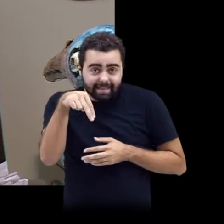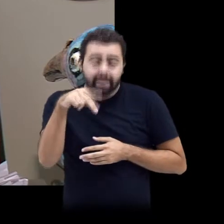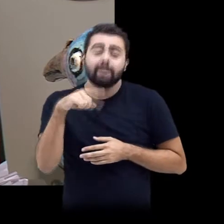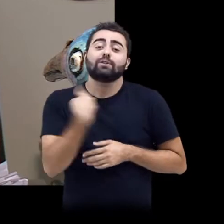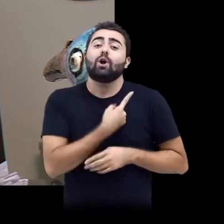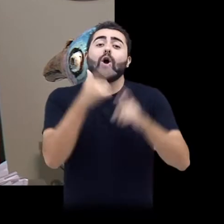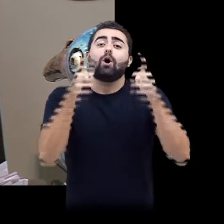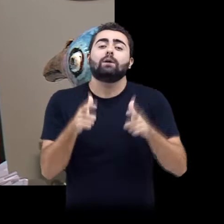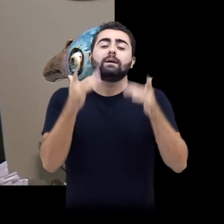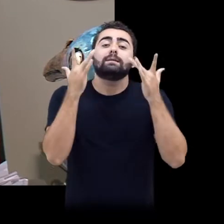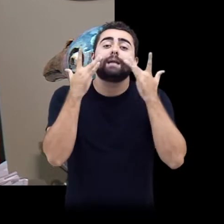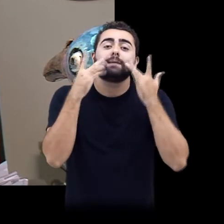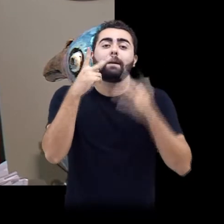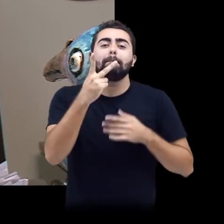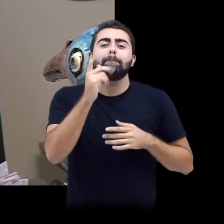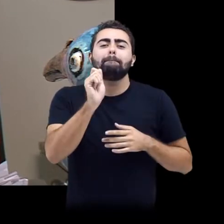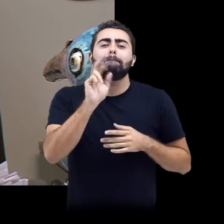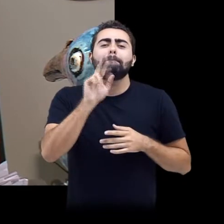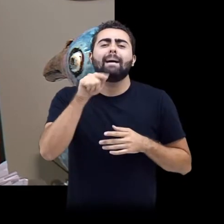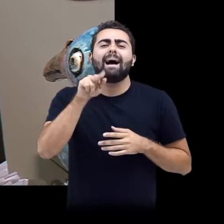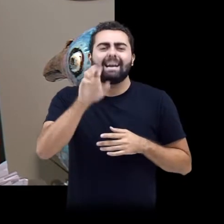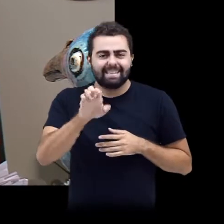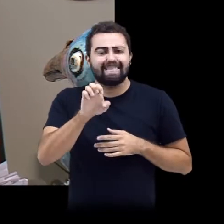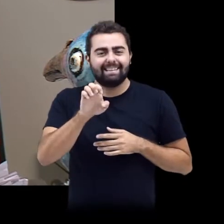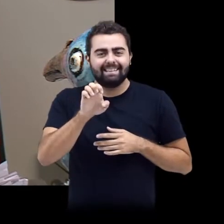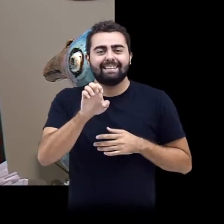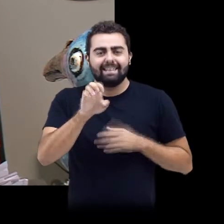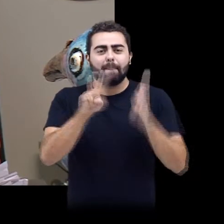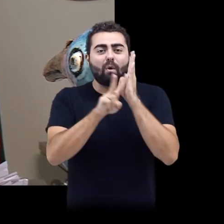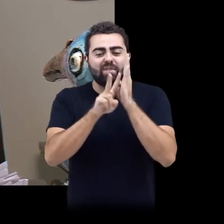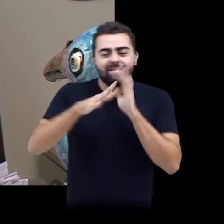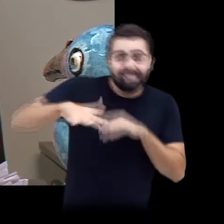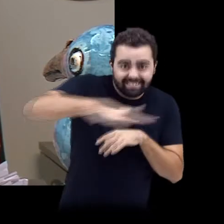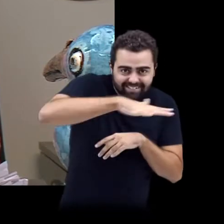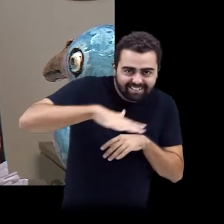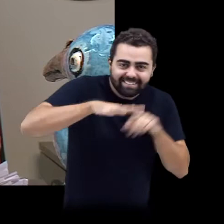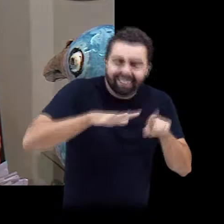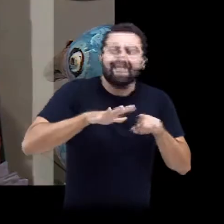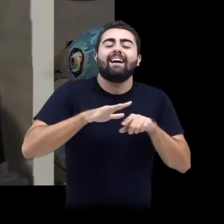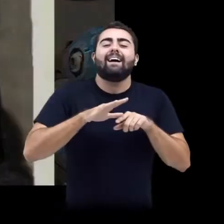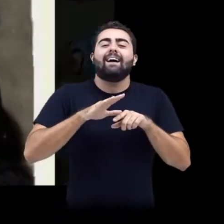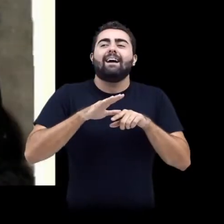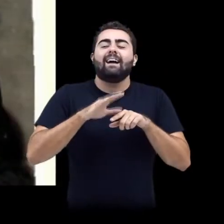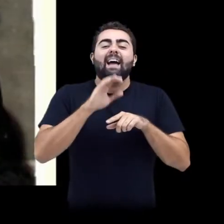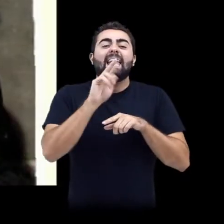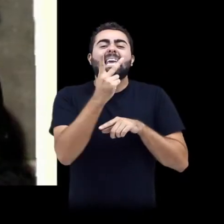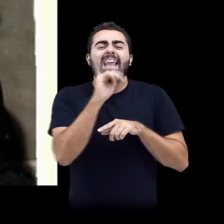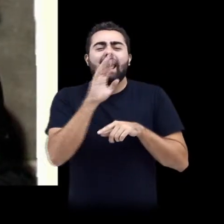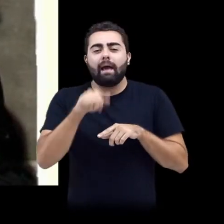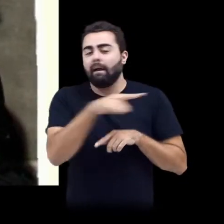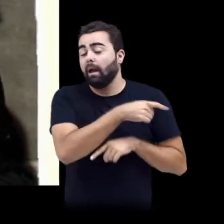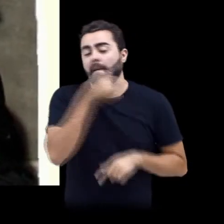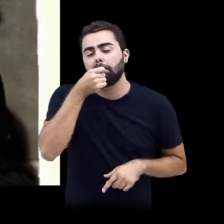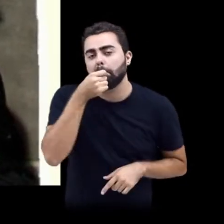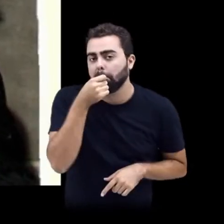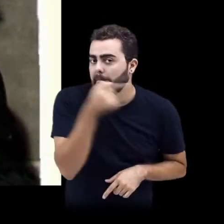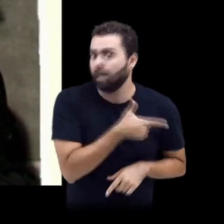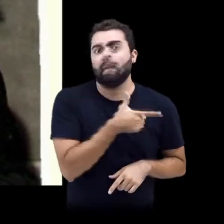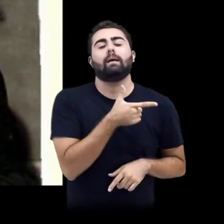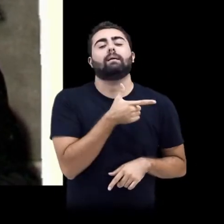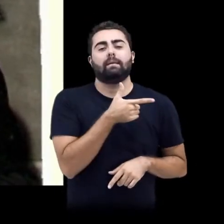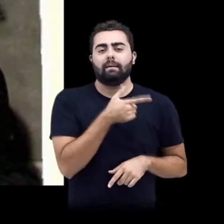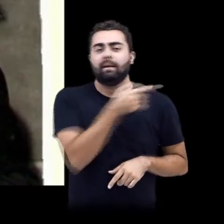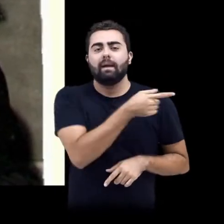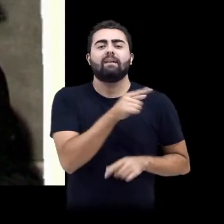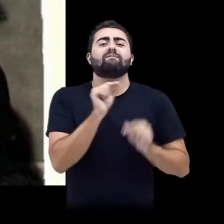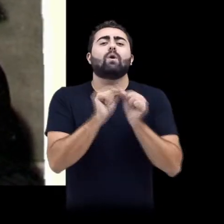Teatro do Parque. Irã dançava, Irã usava uma peça dentária, tirava para o nariz bater